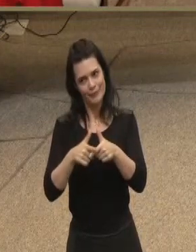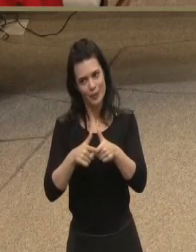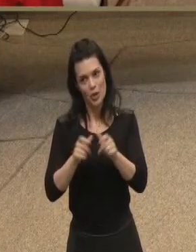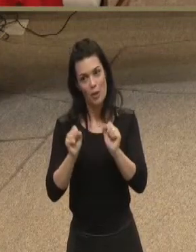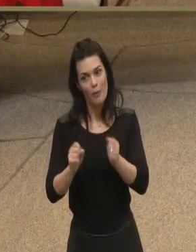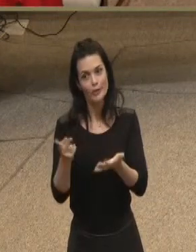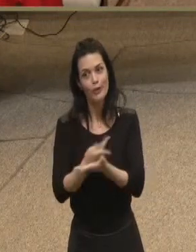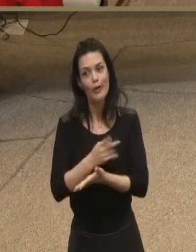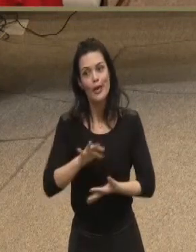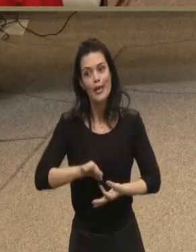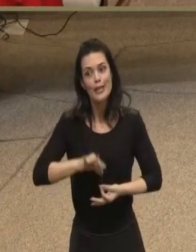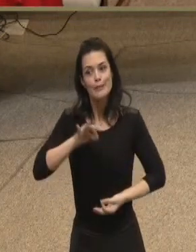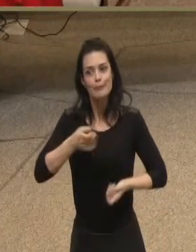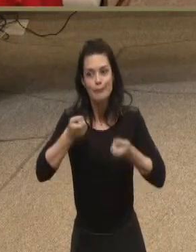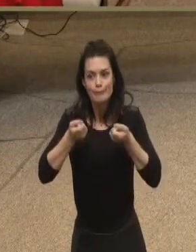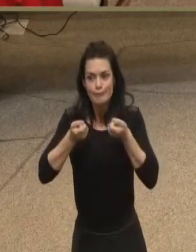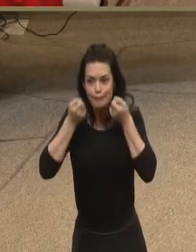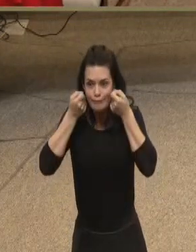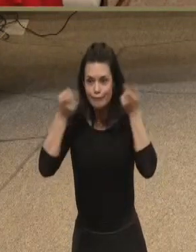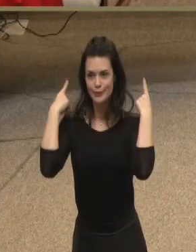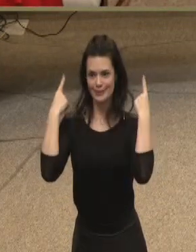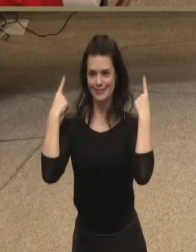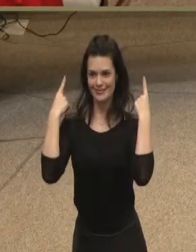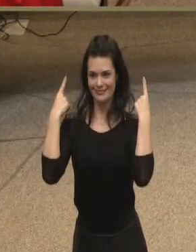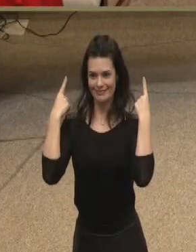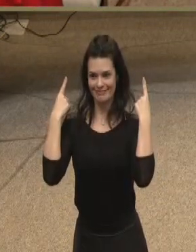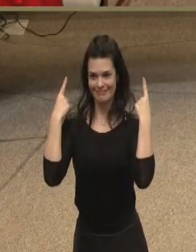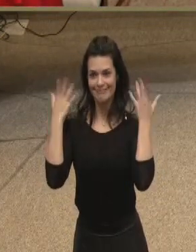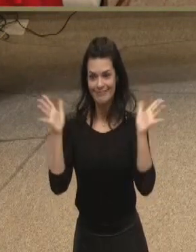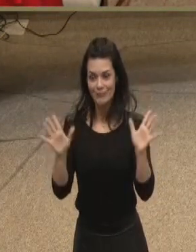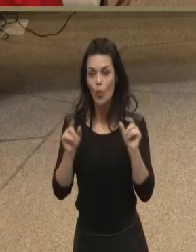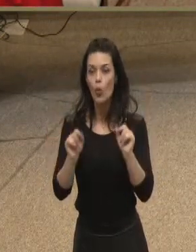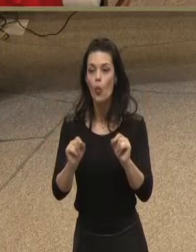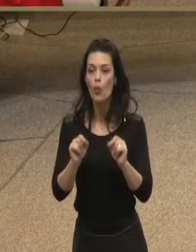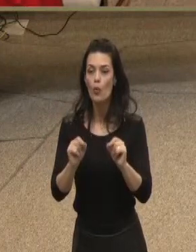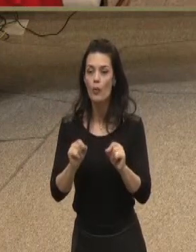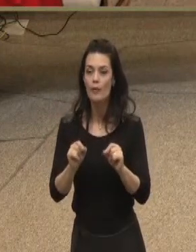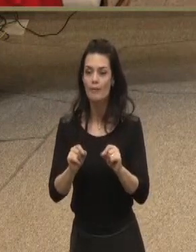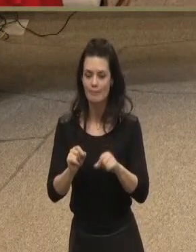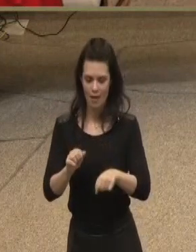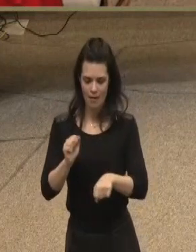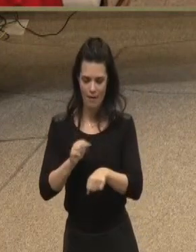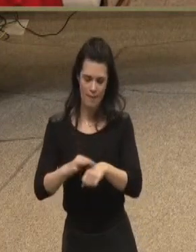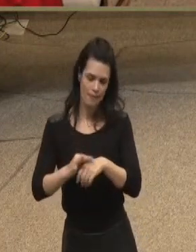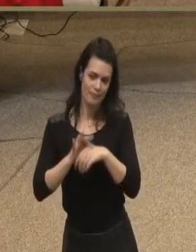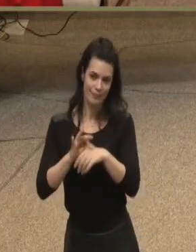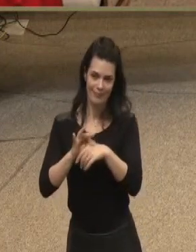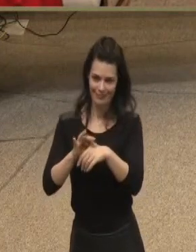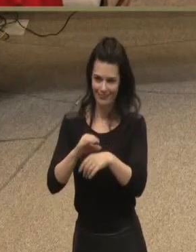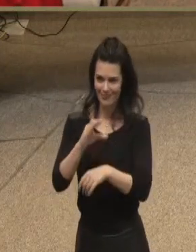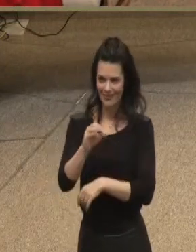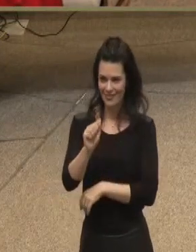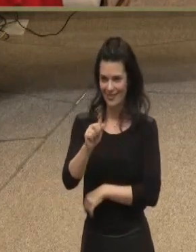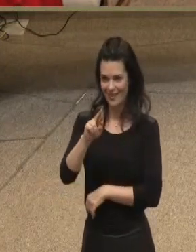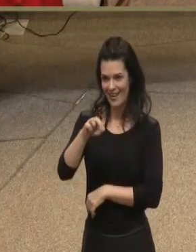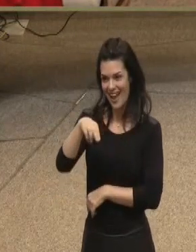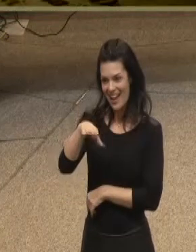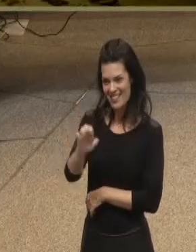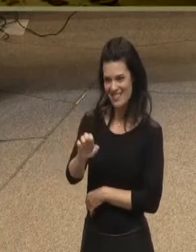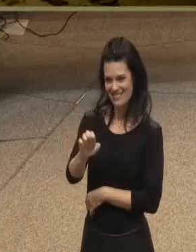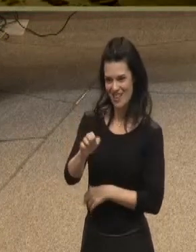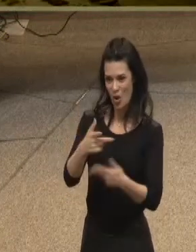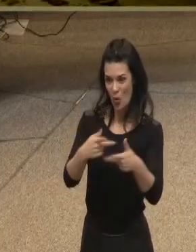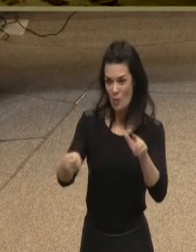nos tornar surdos espiritualmente, que é a carnalidade. Jesus disse aos